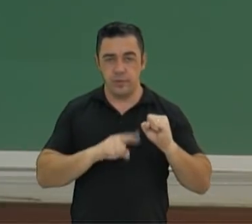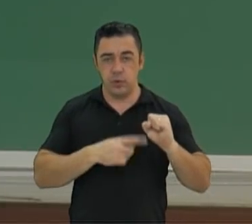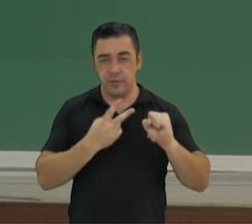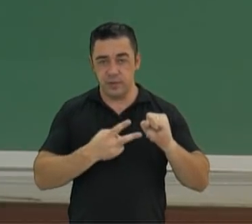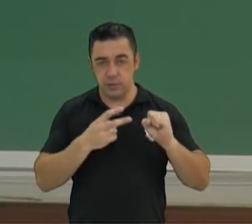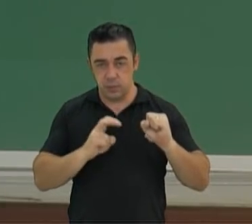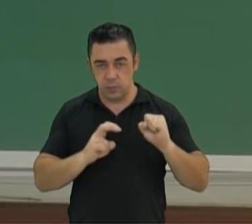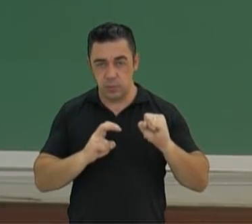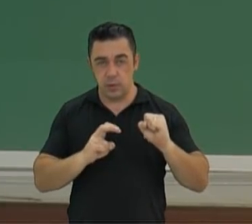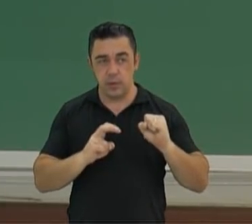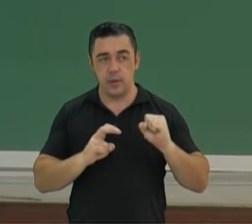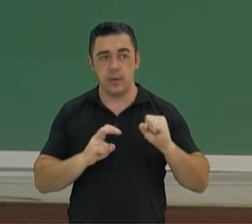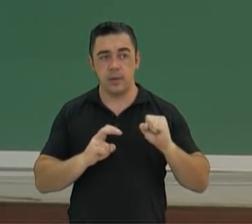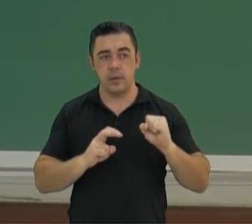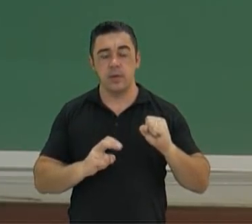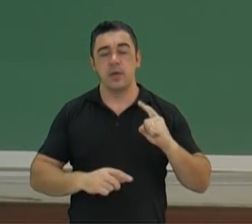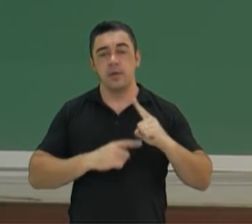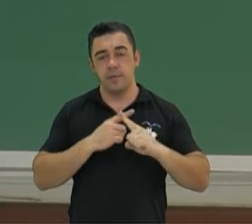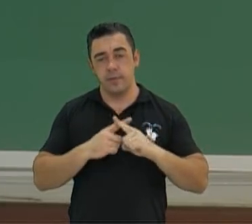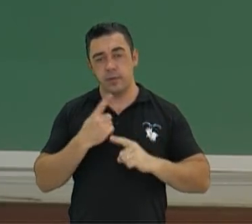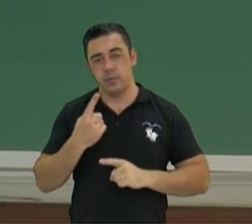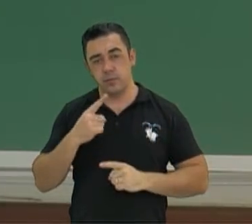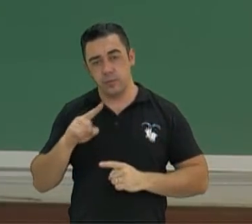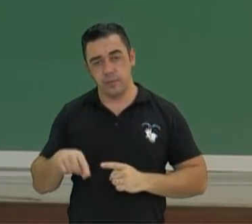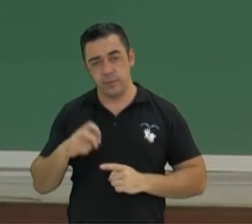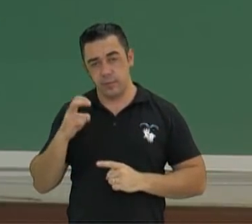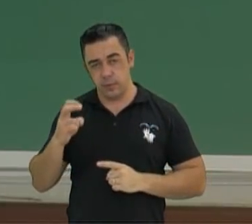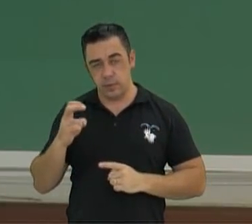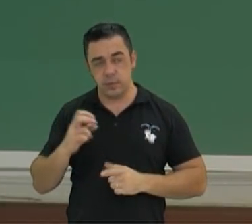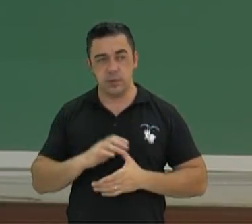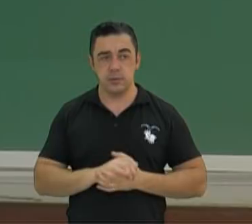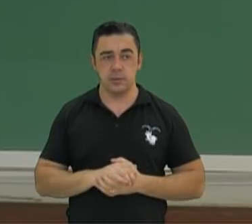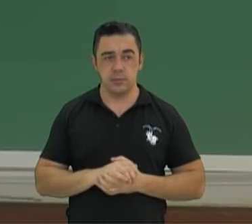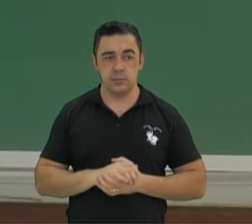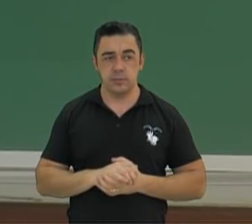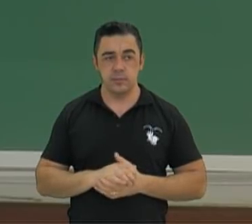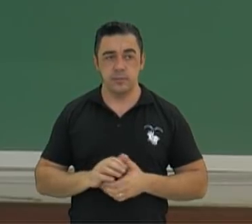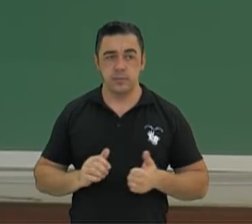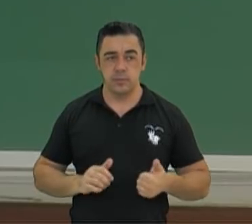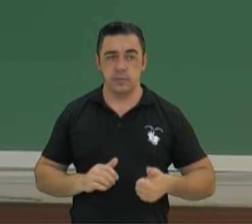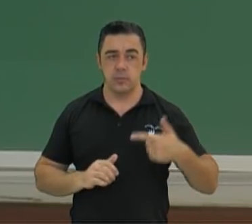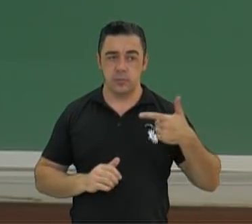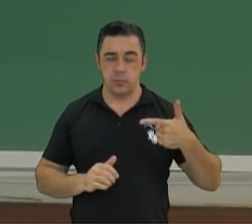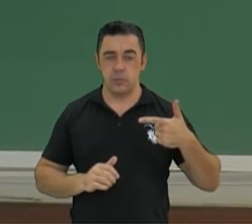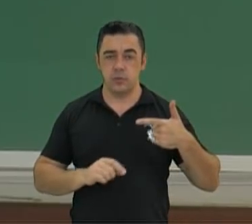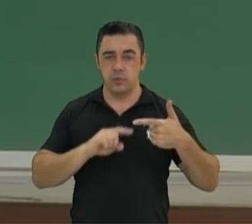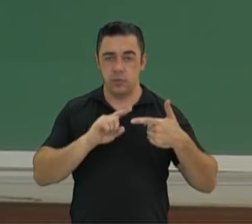8,25. E 8,25 vezes 1,5 vai dar o valor de